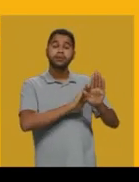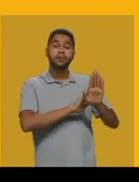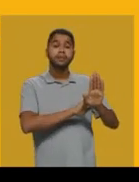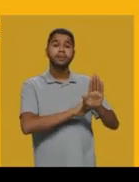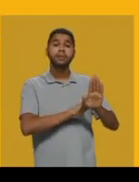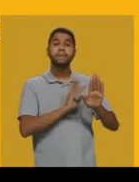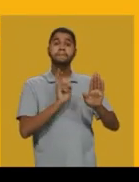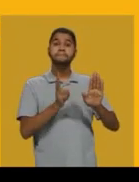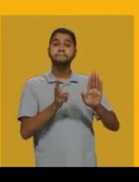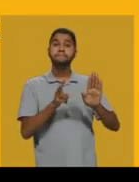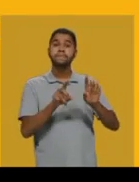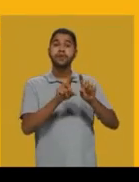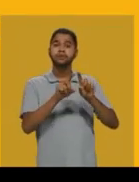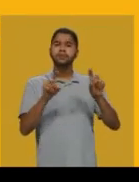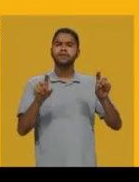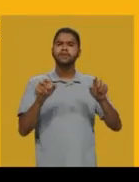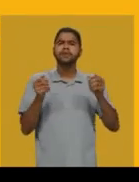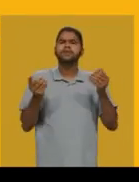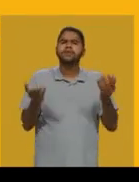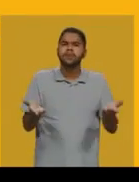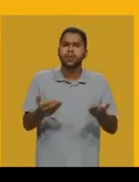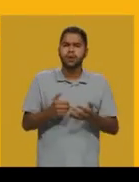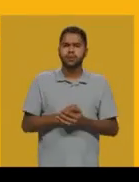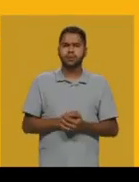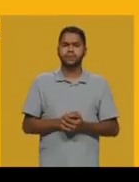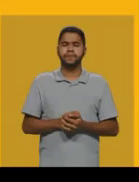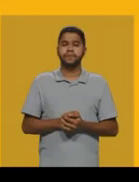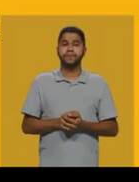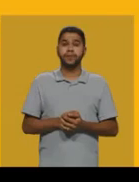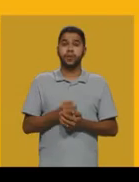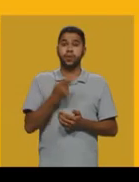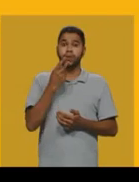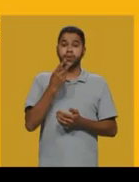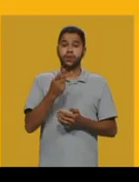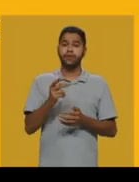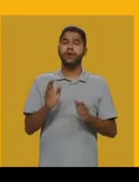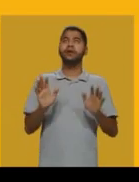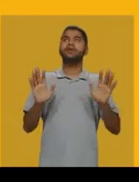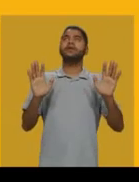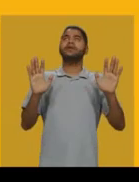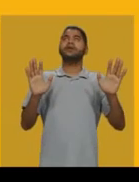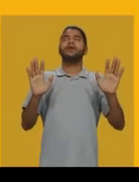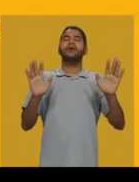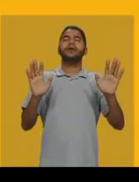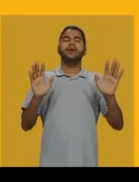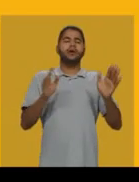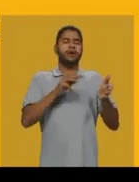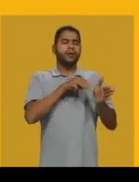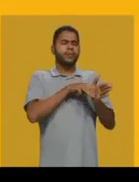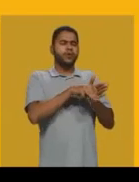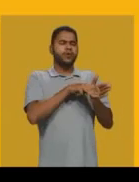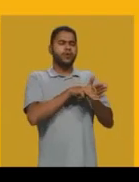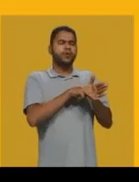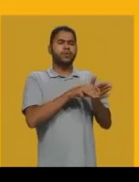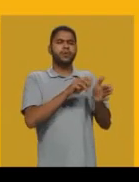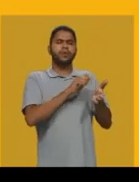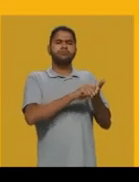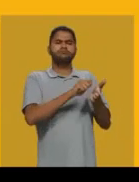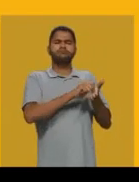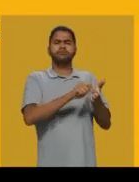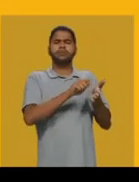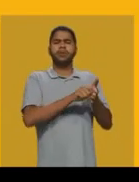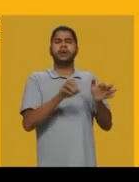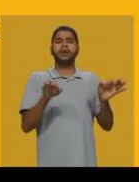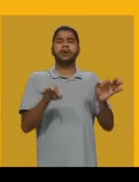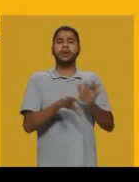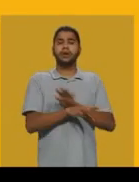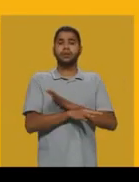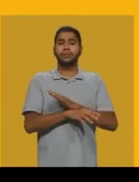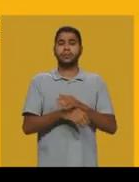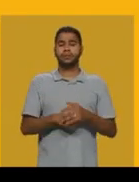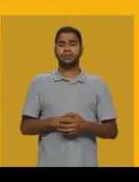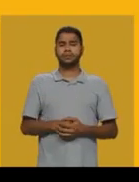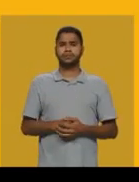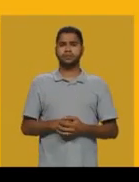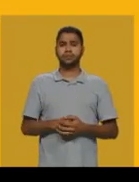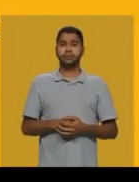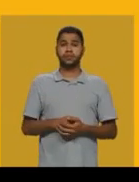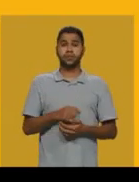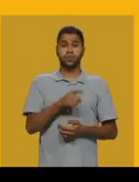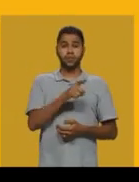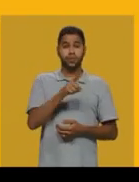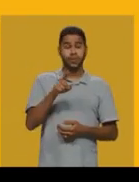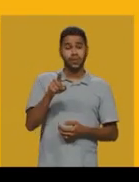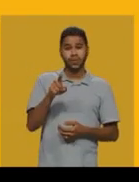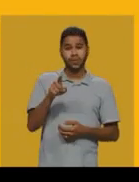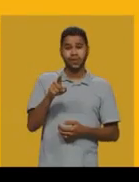mesma frase. E qual é? Quando eu falo, finalmente acabei minha monografia. Só que aí você tem que